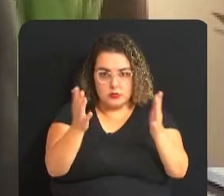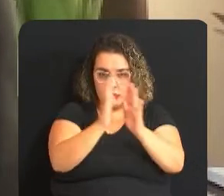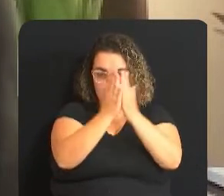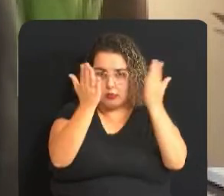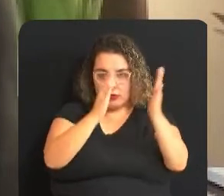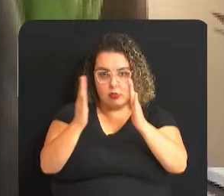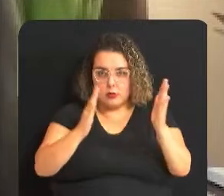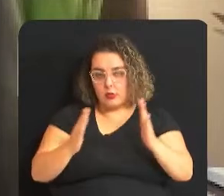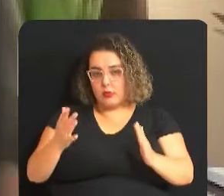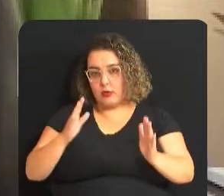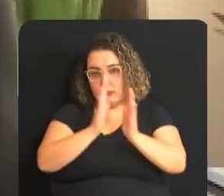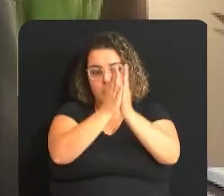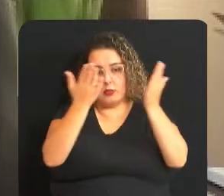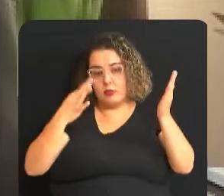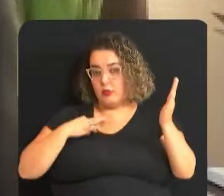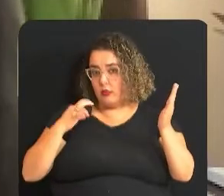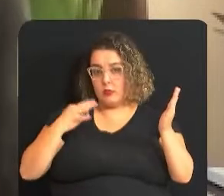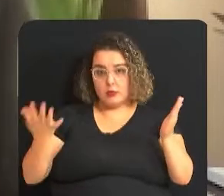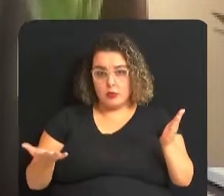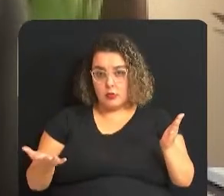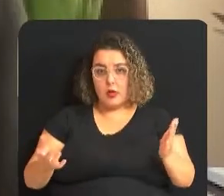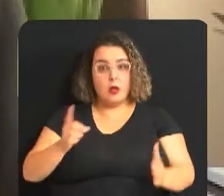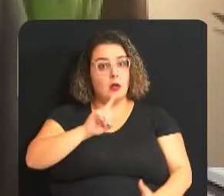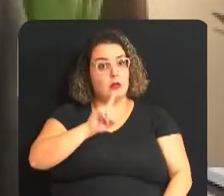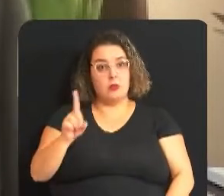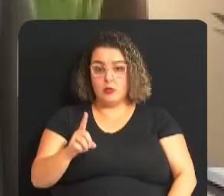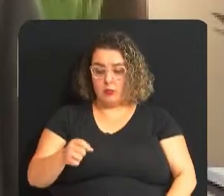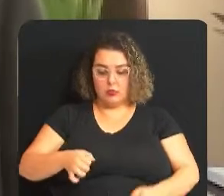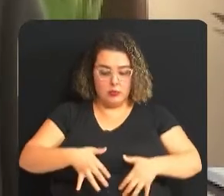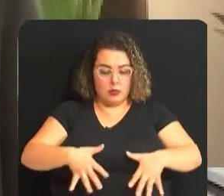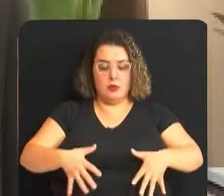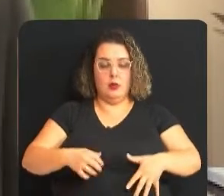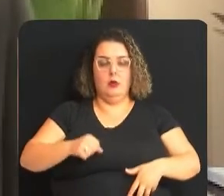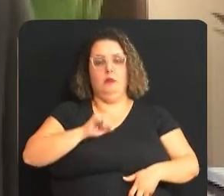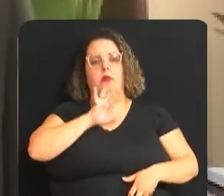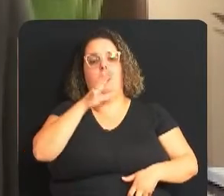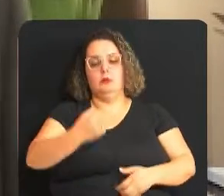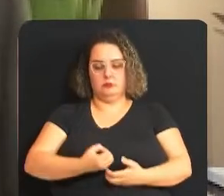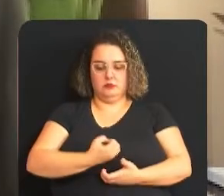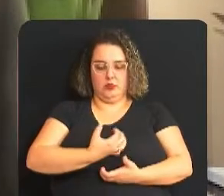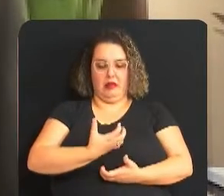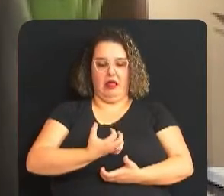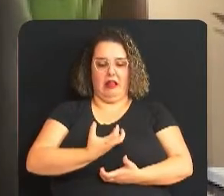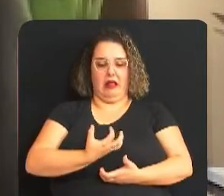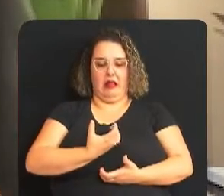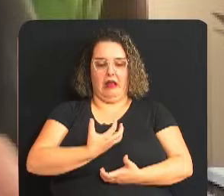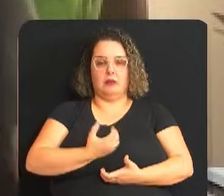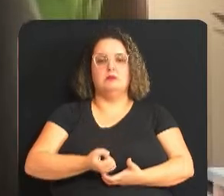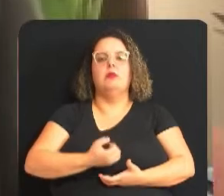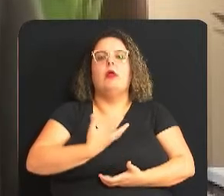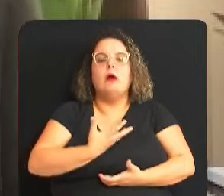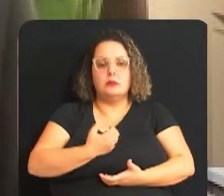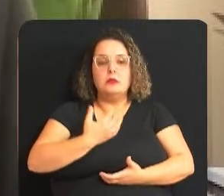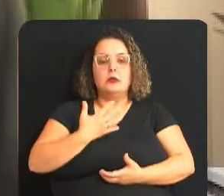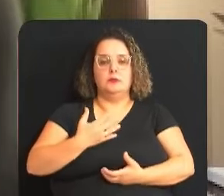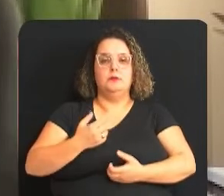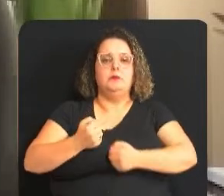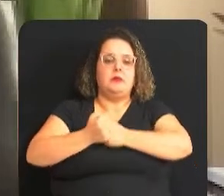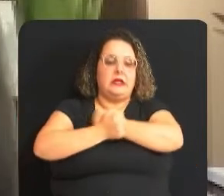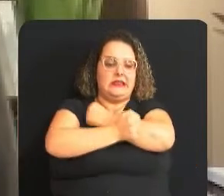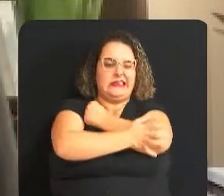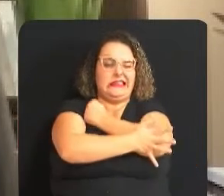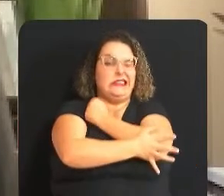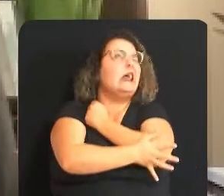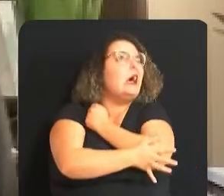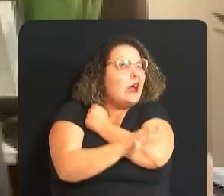dor de barriga. Não é para ter gases, não é para ter arroto, não é para ter queimação, não é para ter fezes que doem para sair, não é para ter